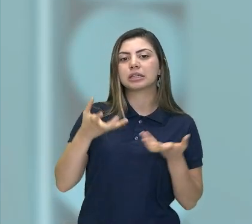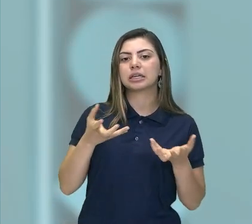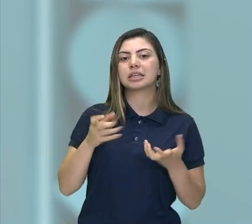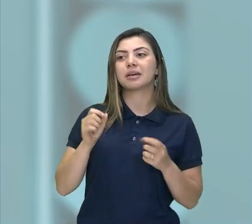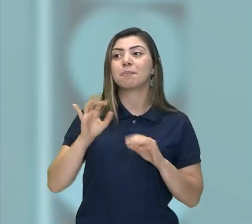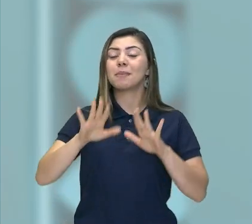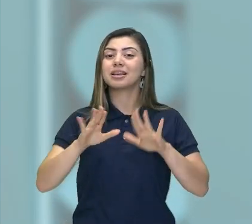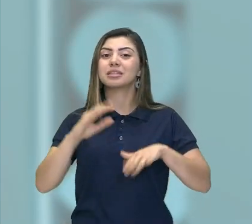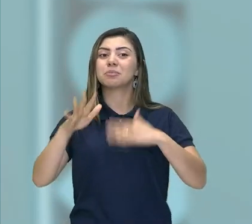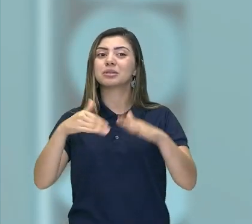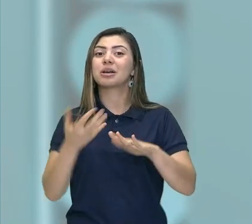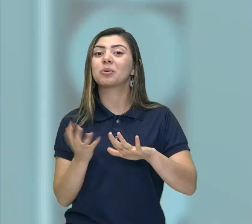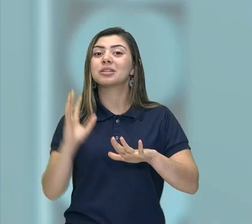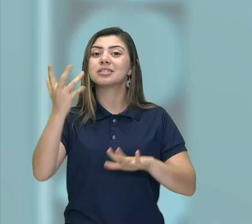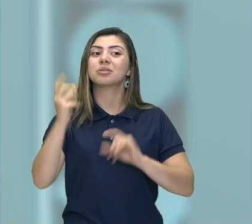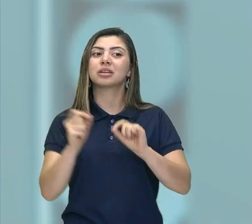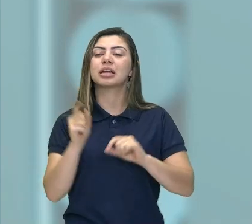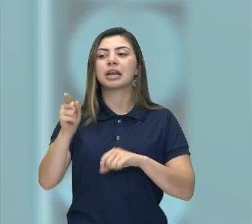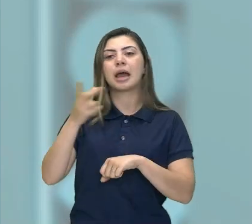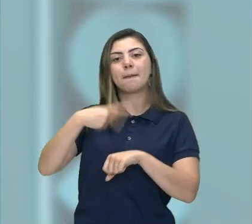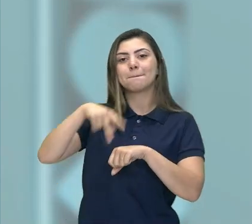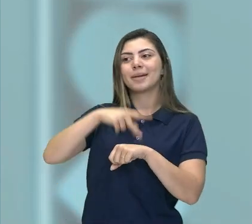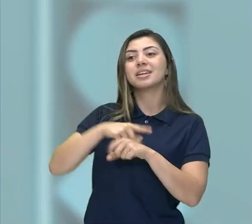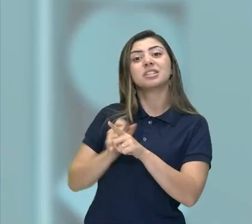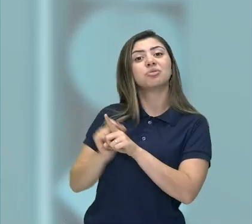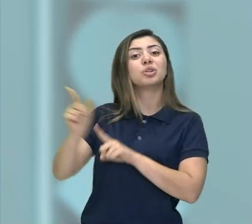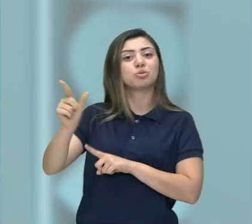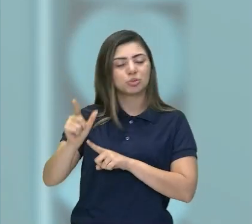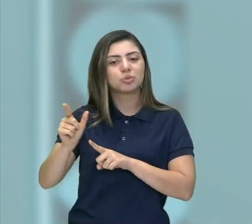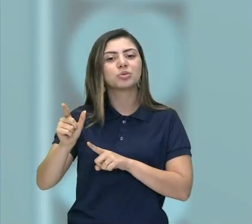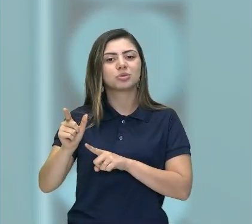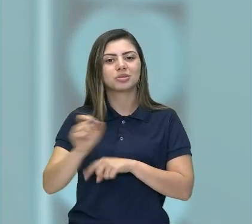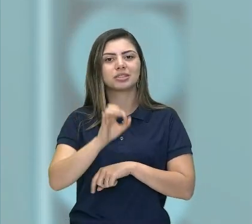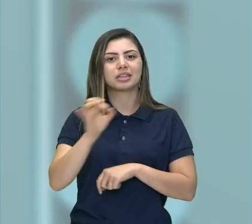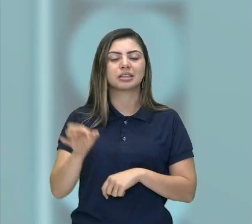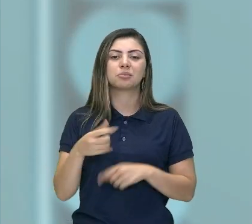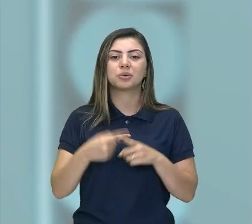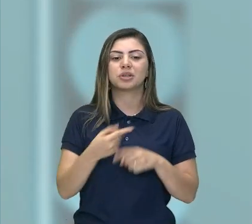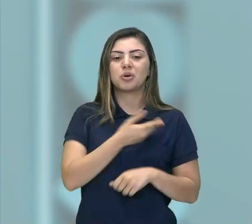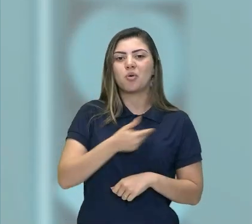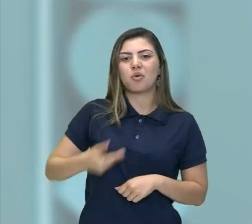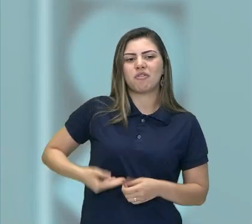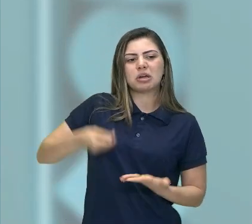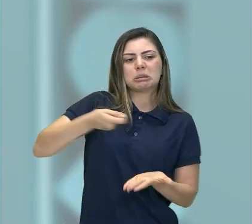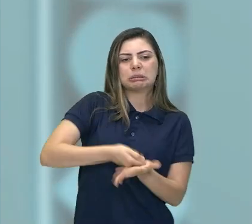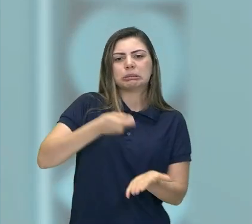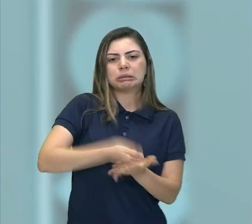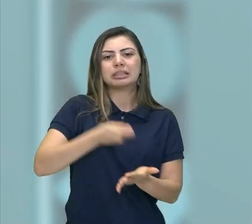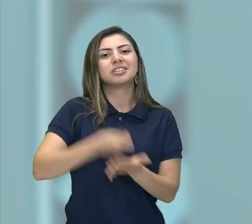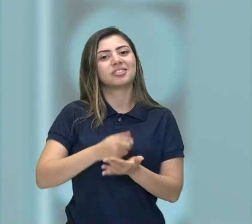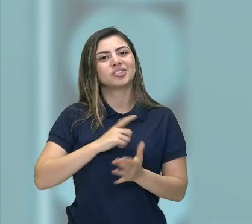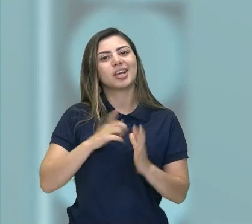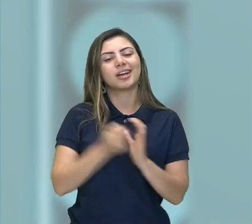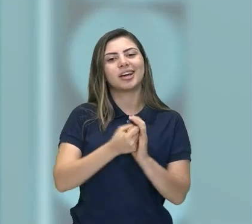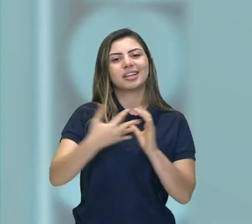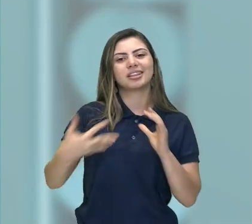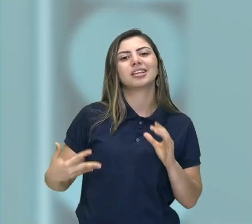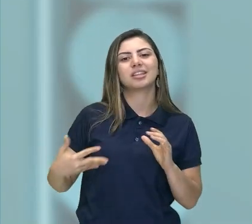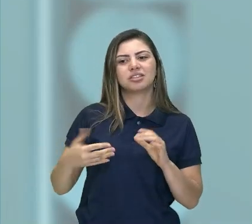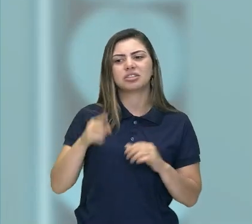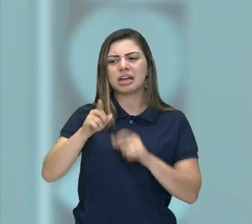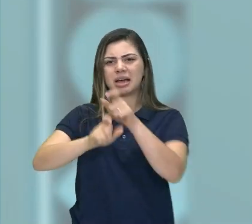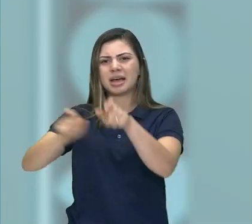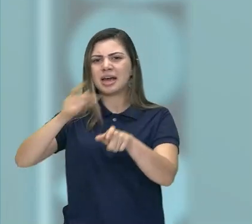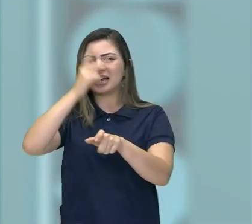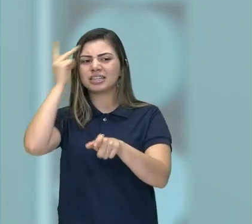em 69, mandado embora do país. A ditadura tinha também essa característica de dar fim nas